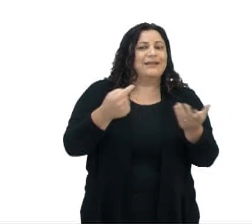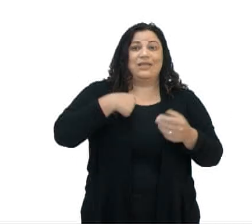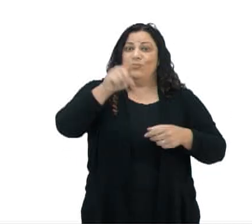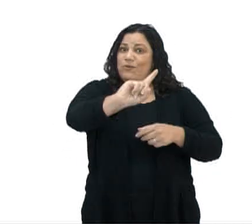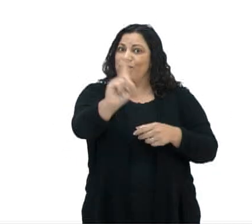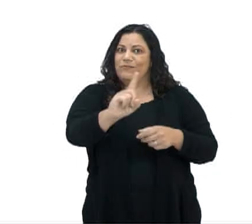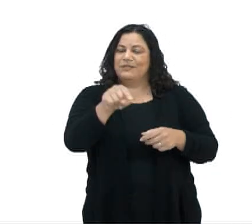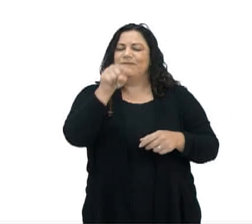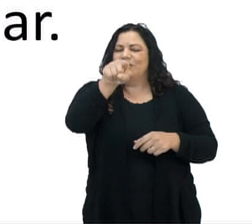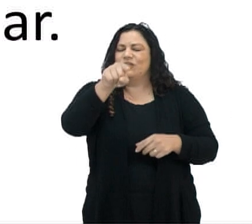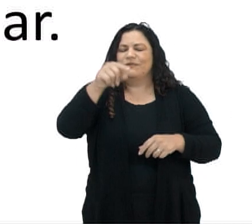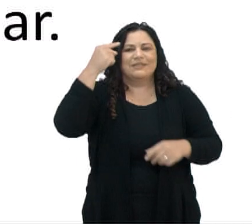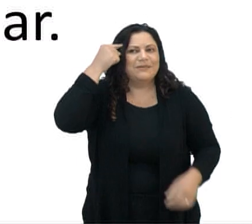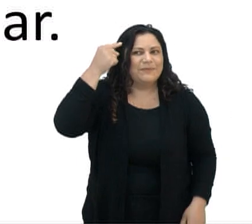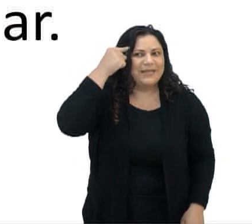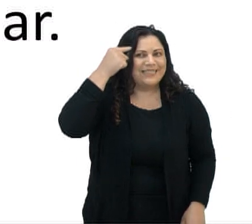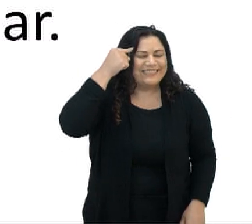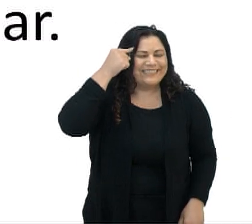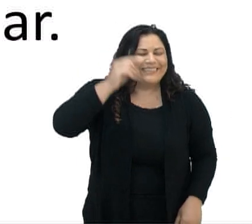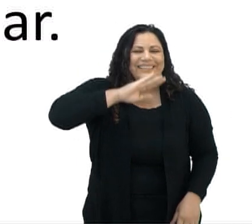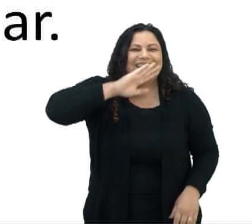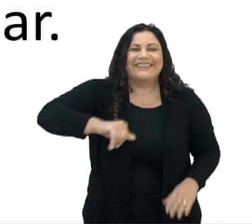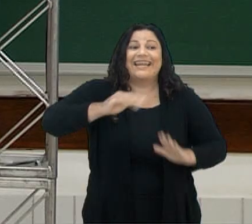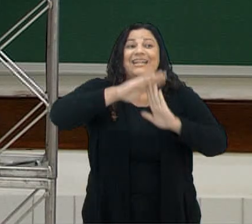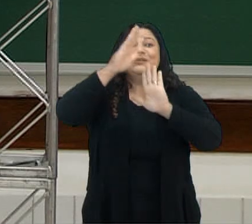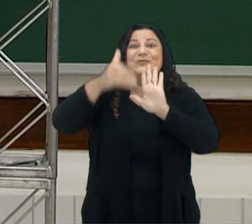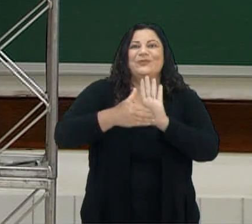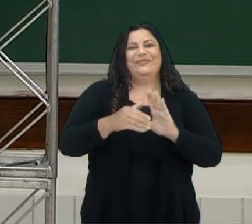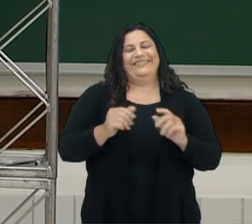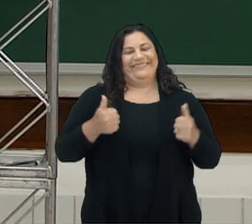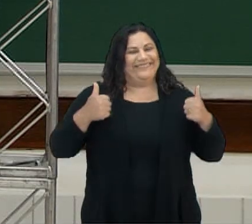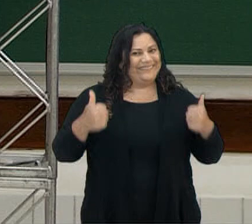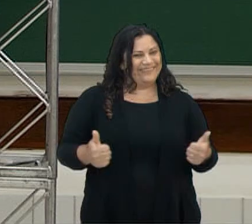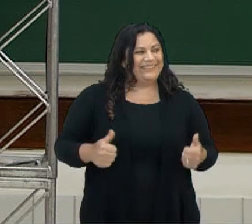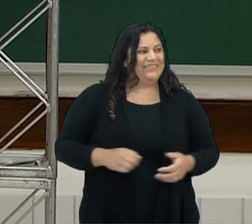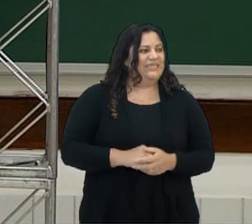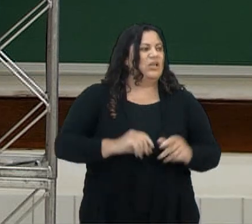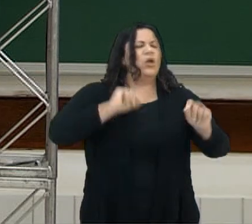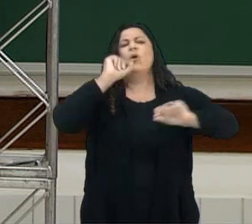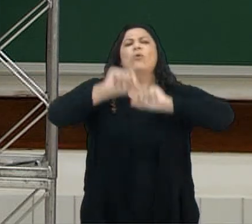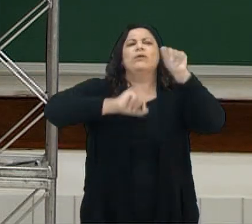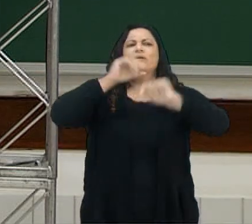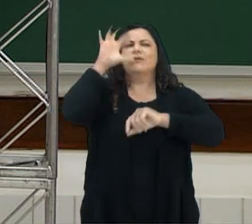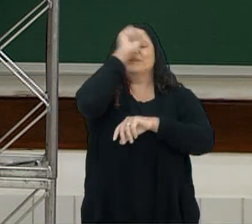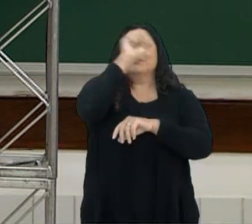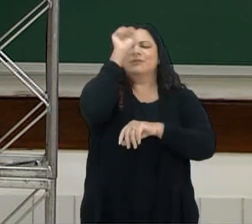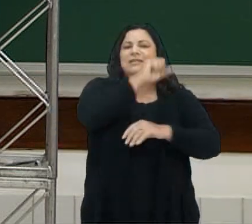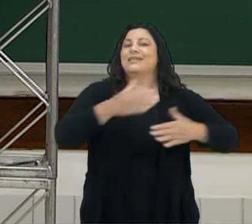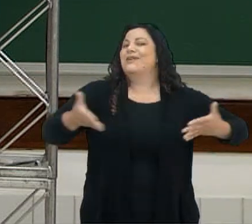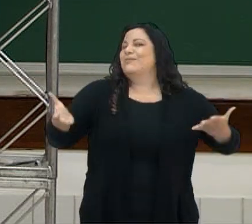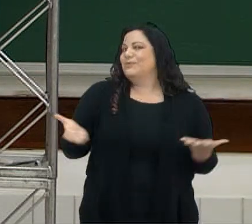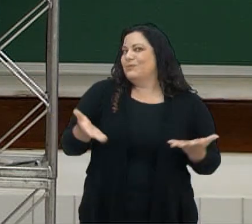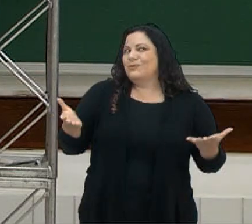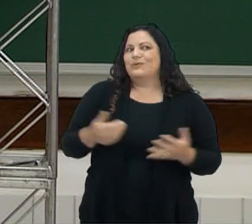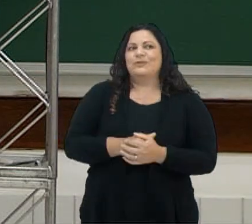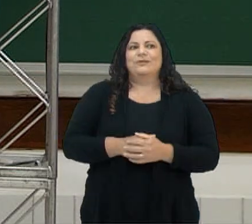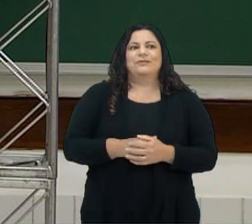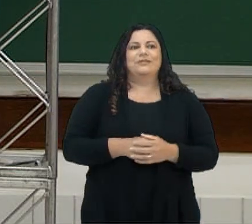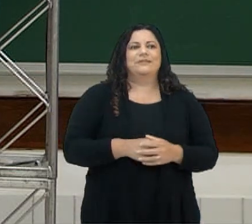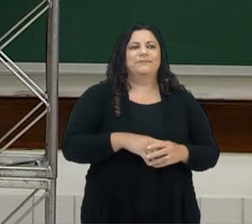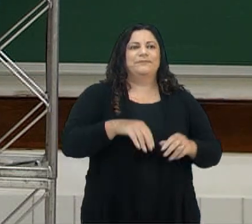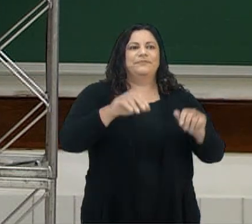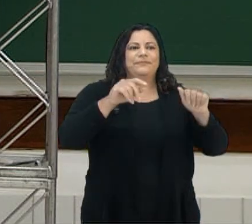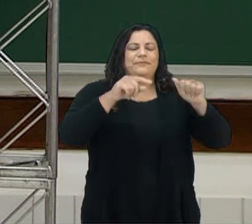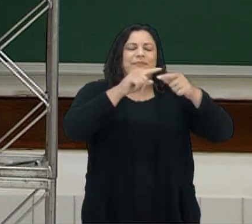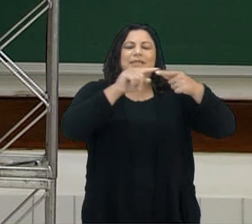Beleza? Espero vocês, então, na próxima aula. O que nós aprendemos hoje? Aprendemos a área de polígonos regulares, foi o